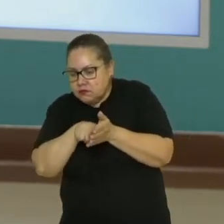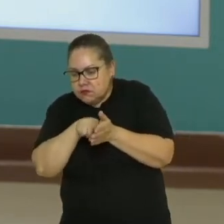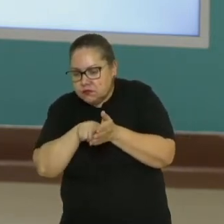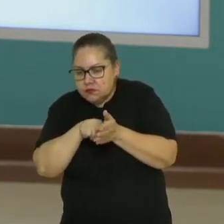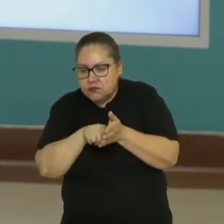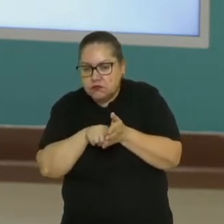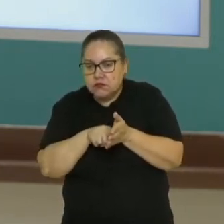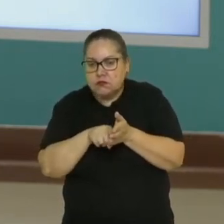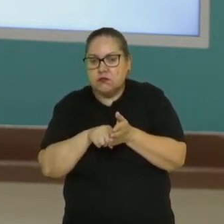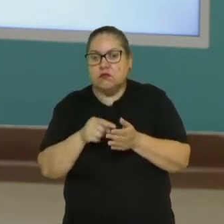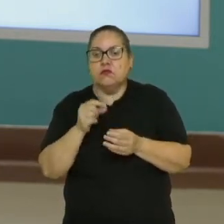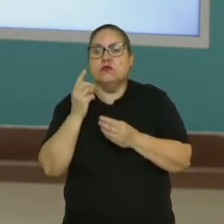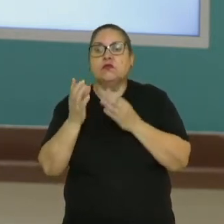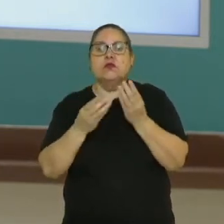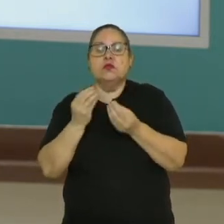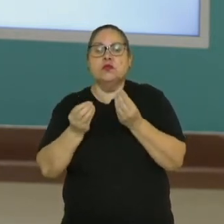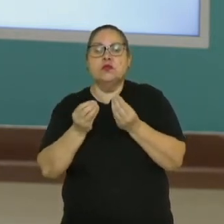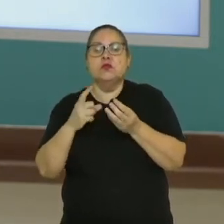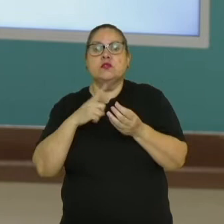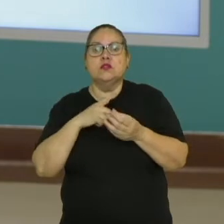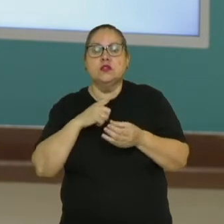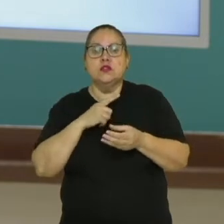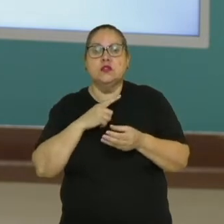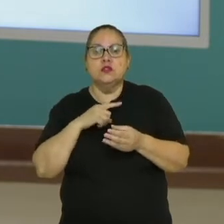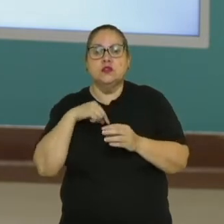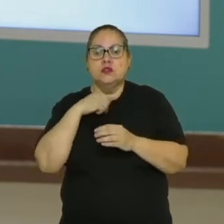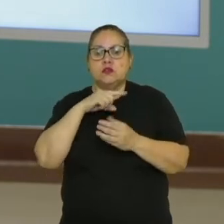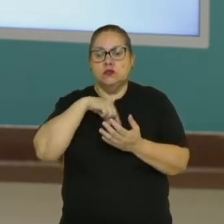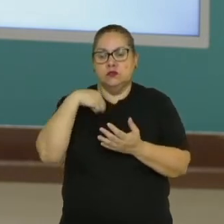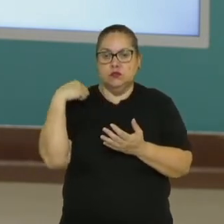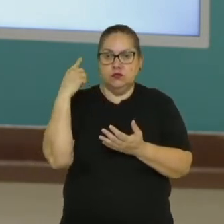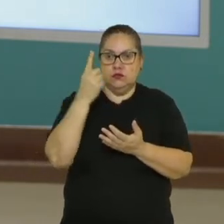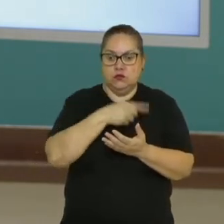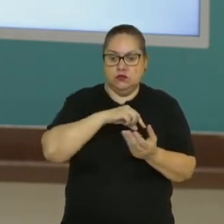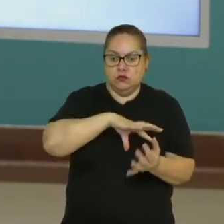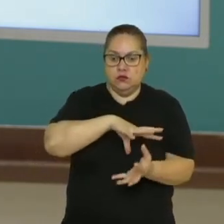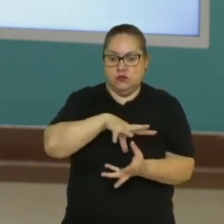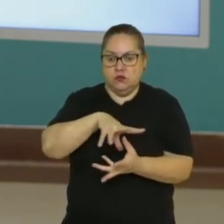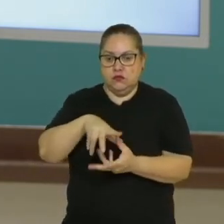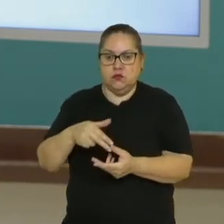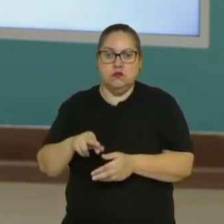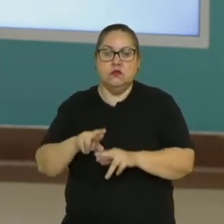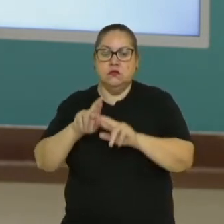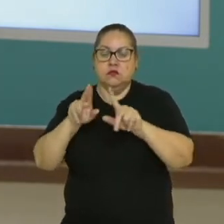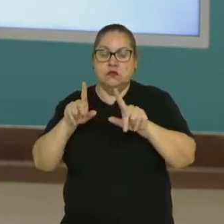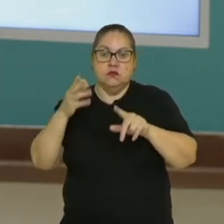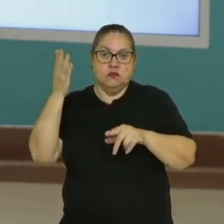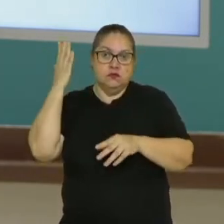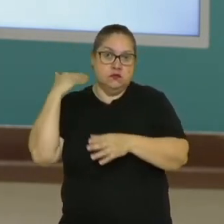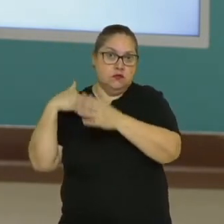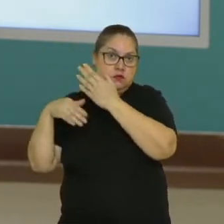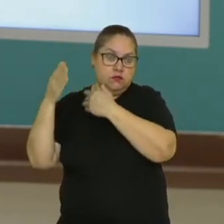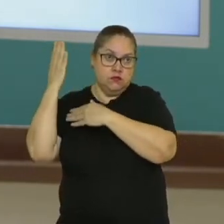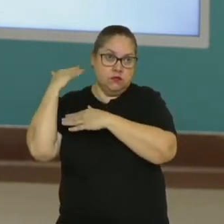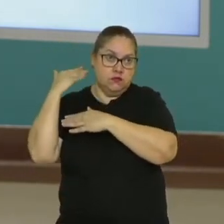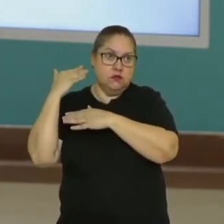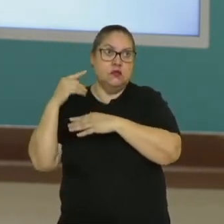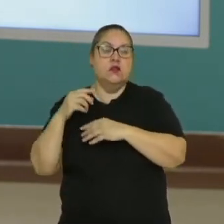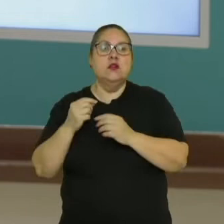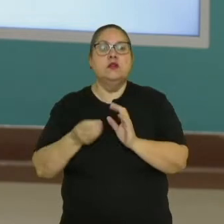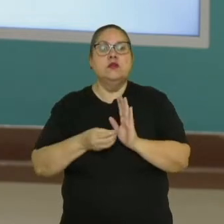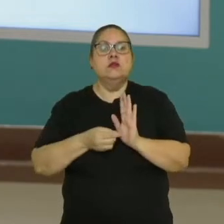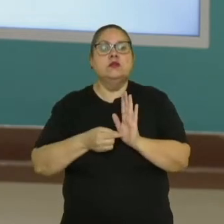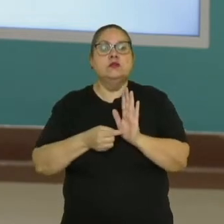pesquisam evidências. Então, o nosso planeta, embora bem diferente do que ele era antigamente, ele nos